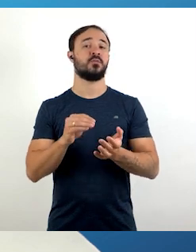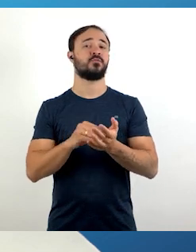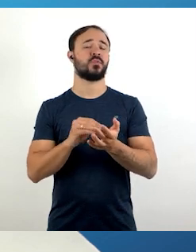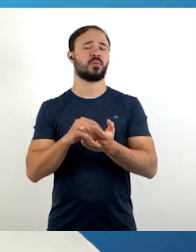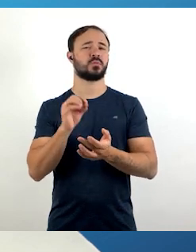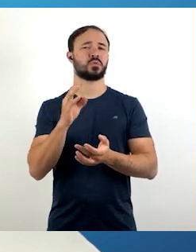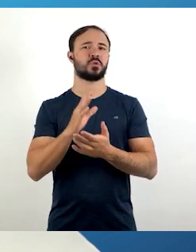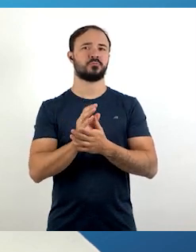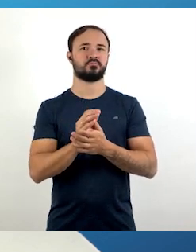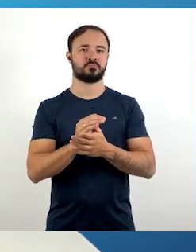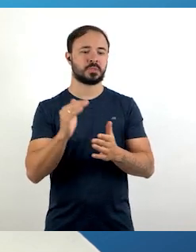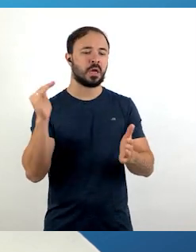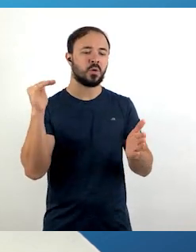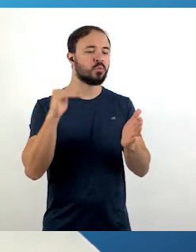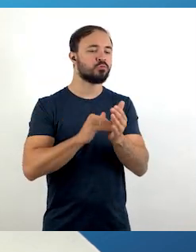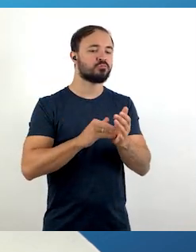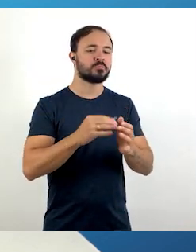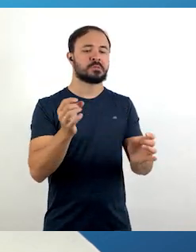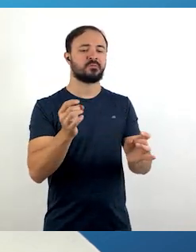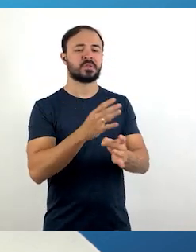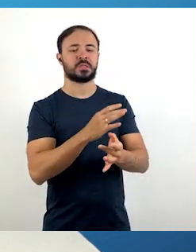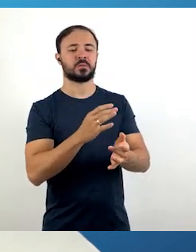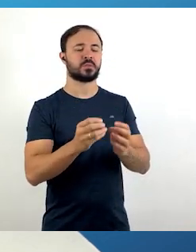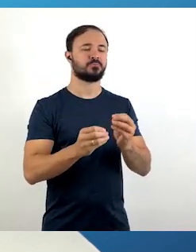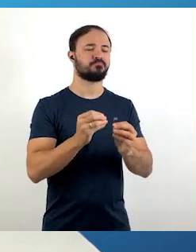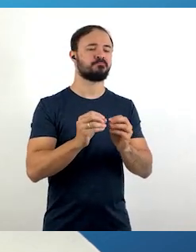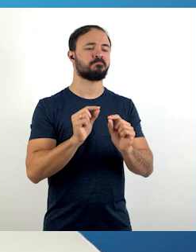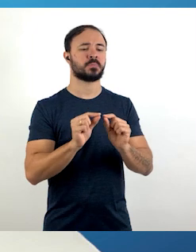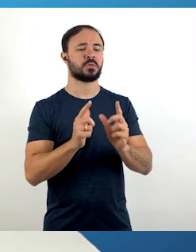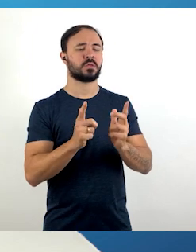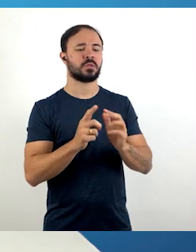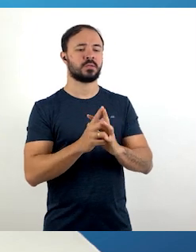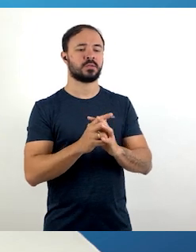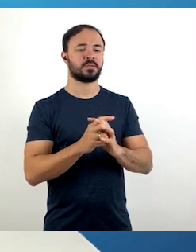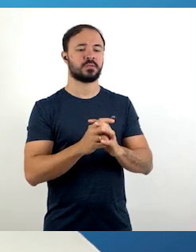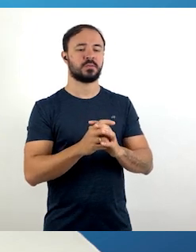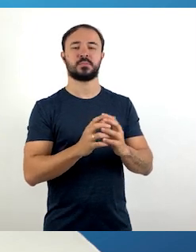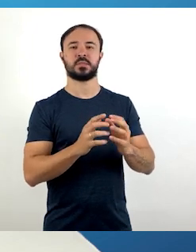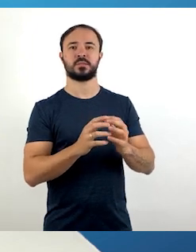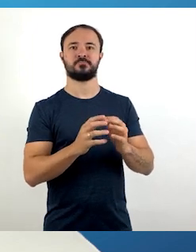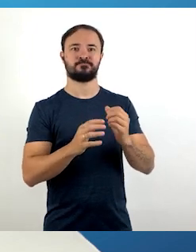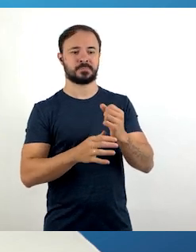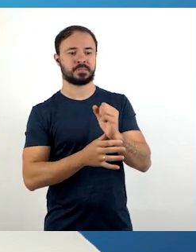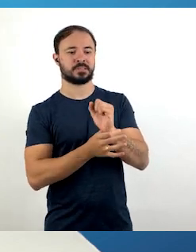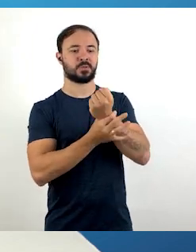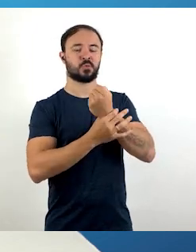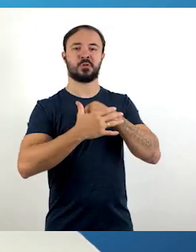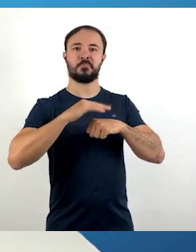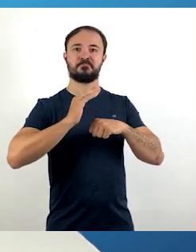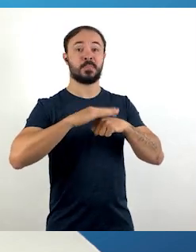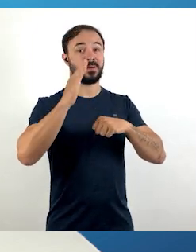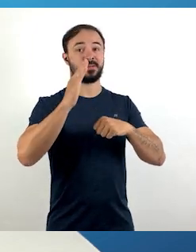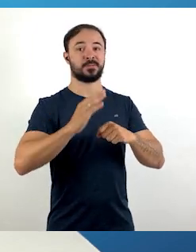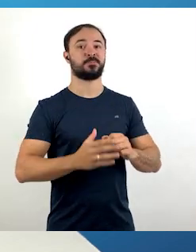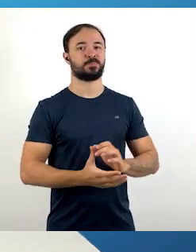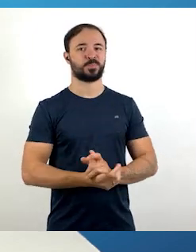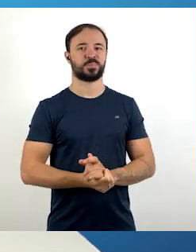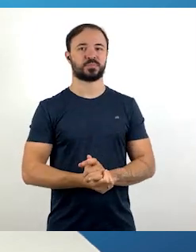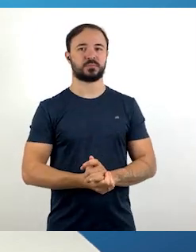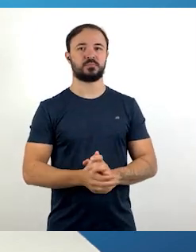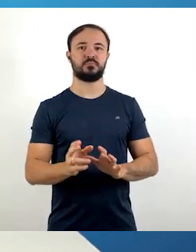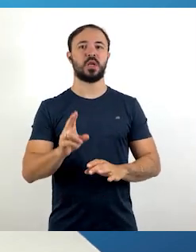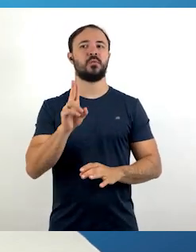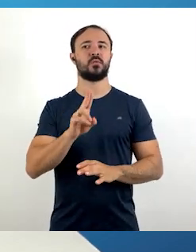Faltando apenas a parte final da sustentação desse vagão. Só que para isso vamos